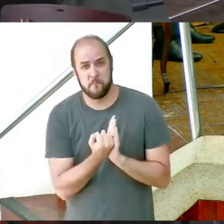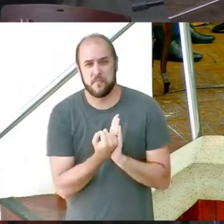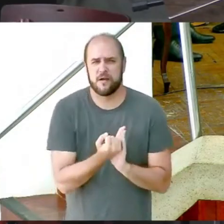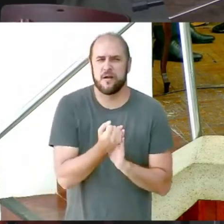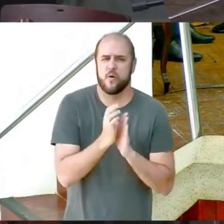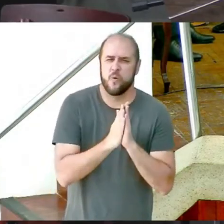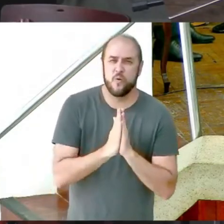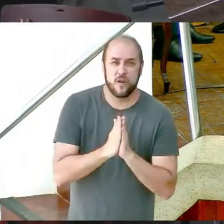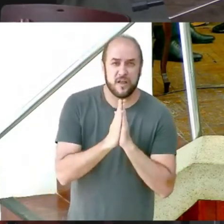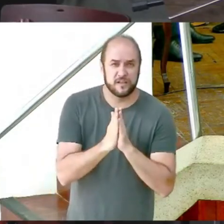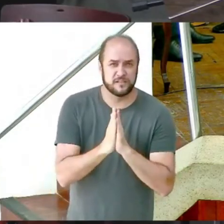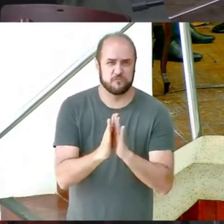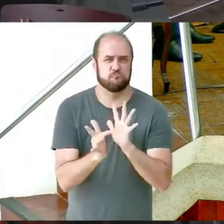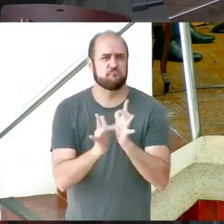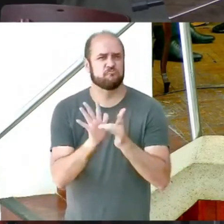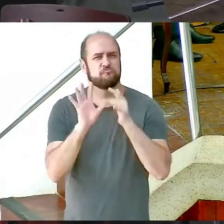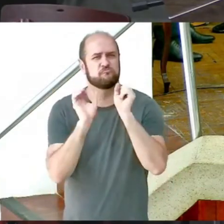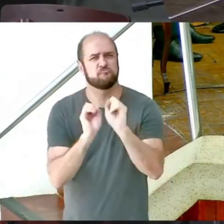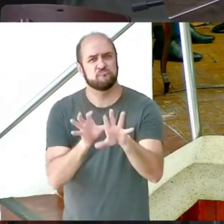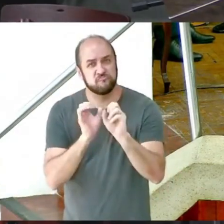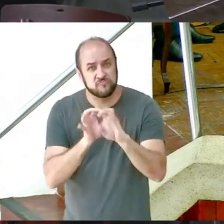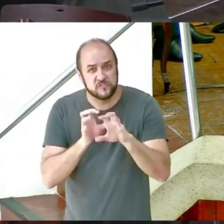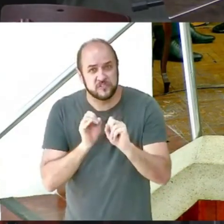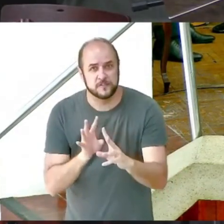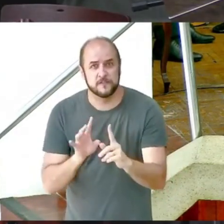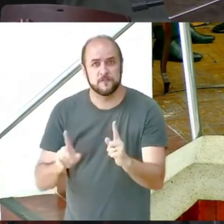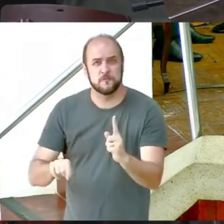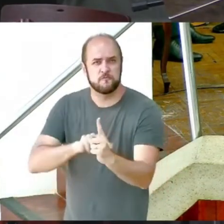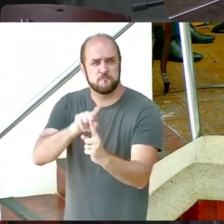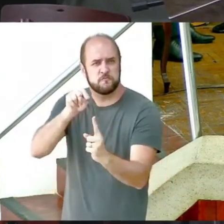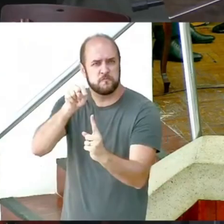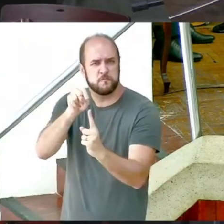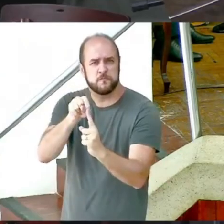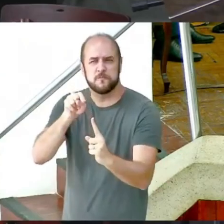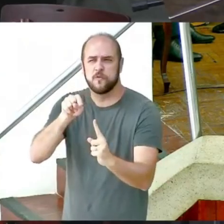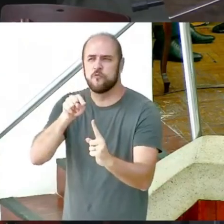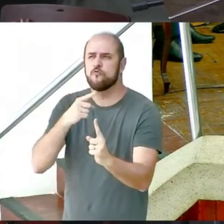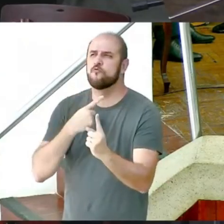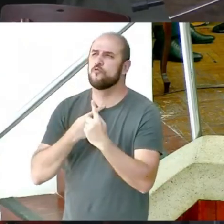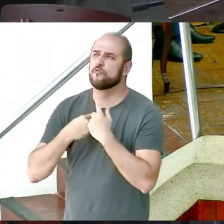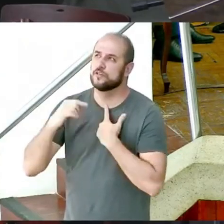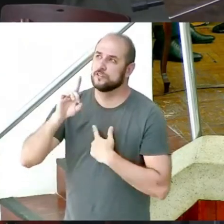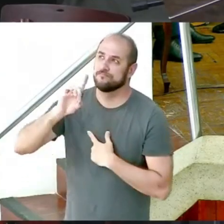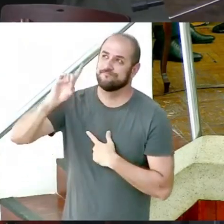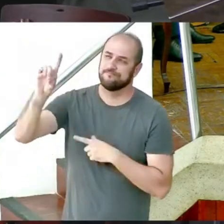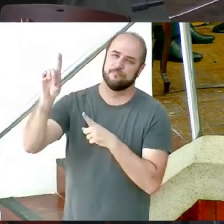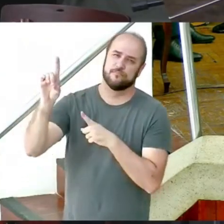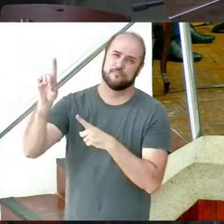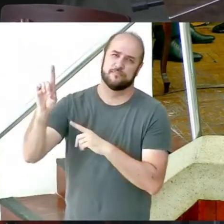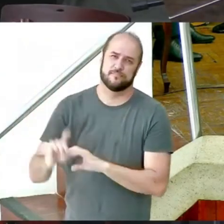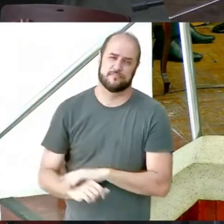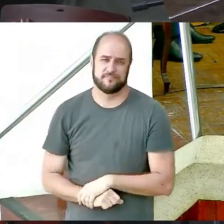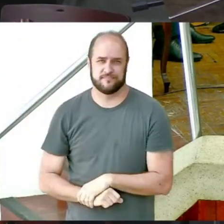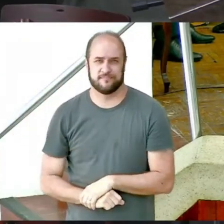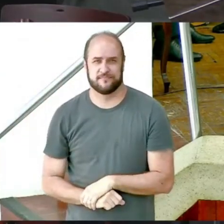oração ensinada por Cristo é centrada na vontade do Pai.